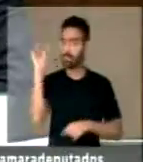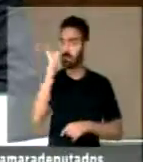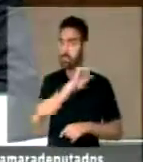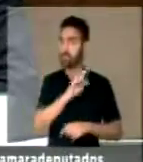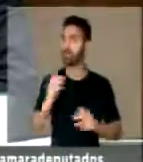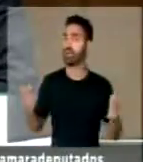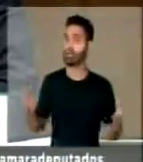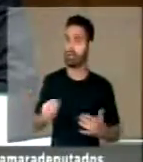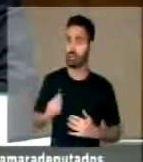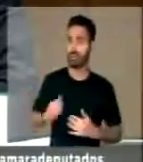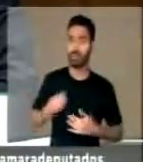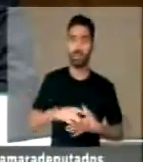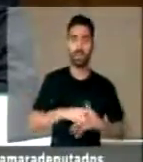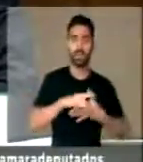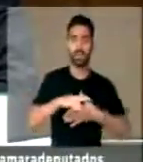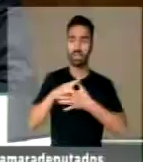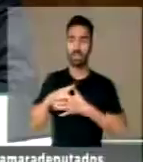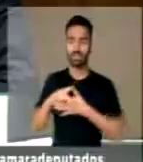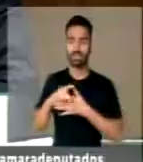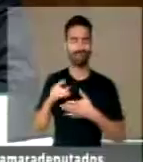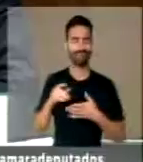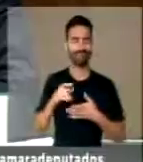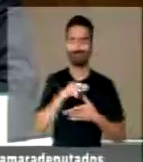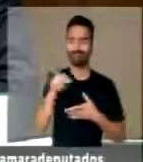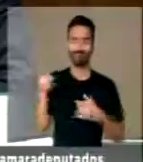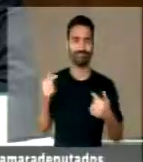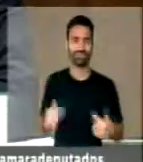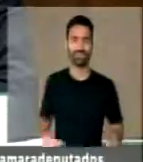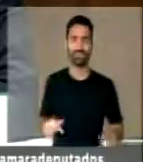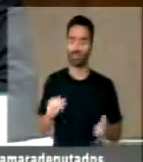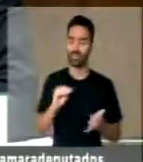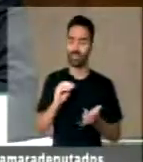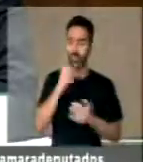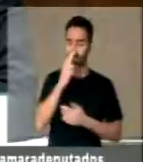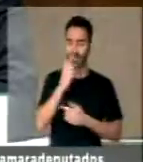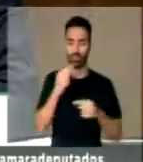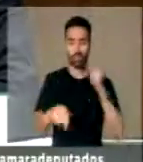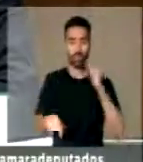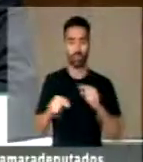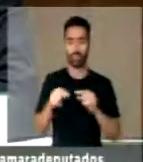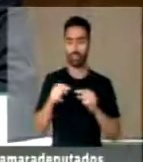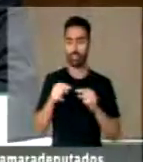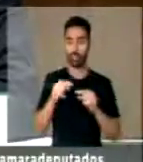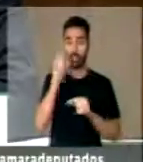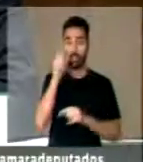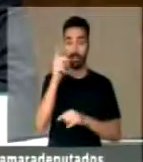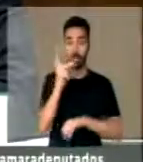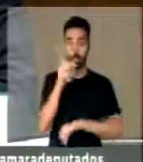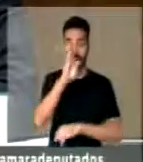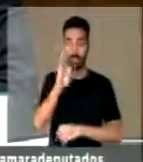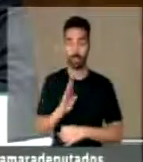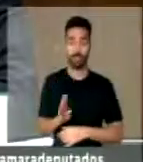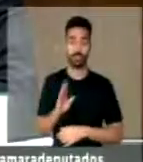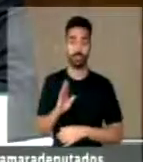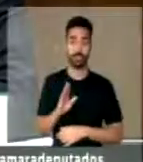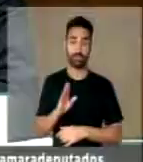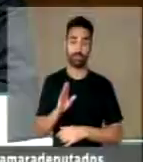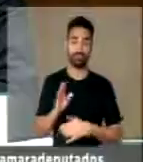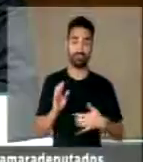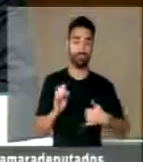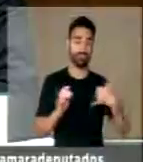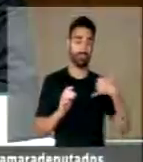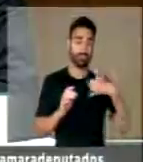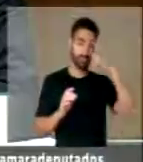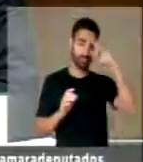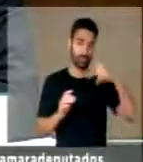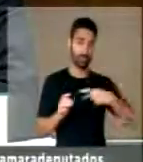rareiam os líderes que possam colocar os interesses do país acima dos interesses pessoais e de grupos